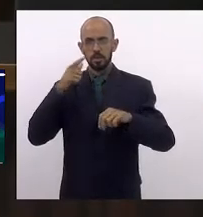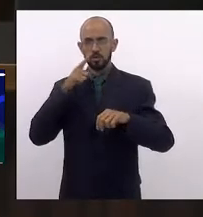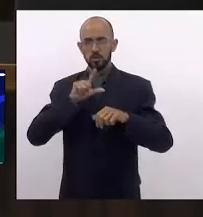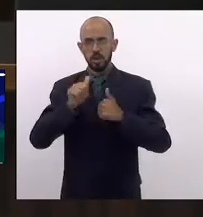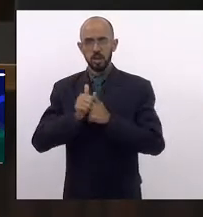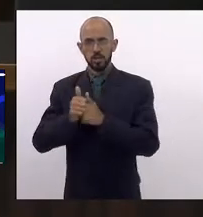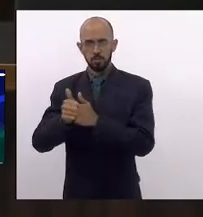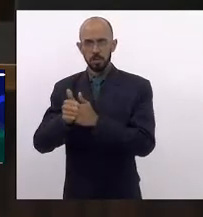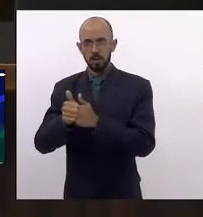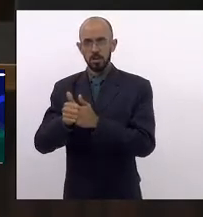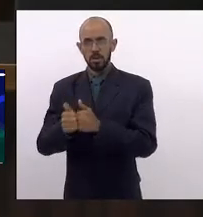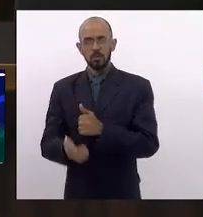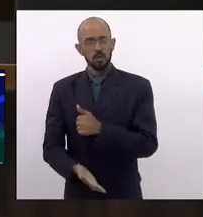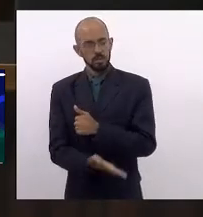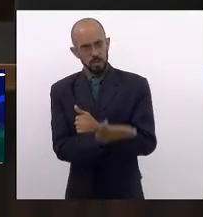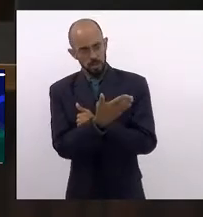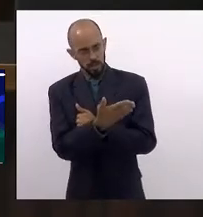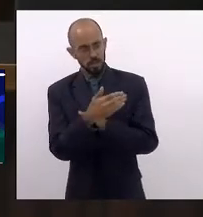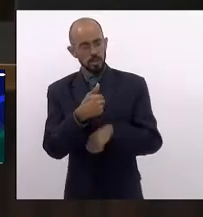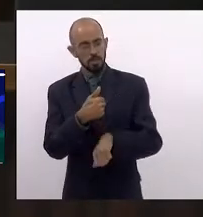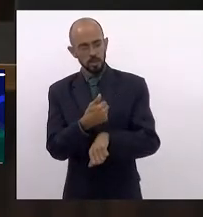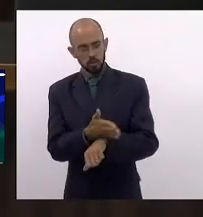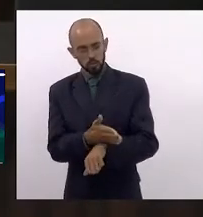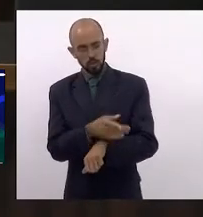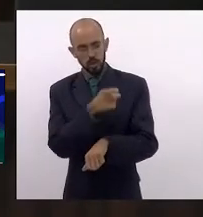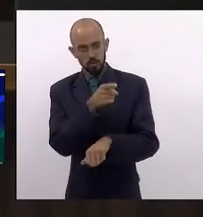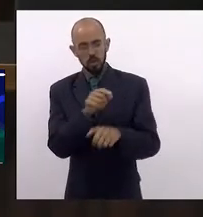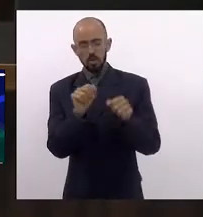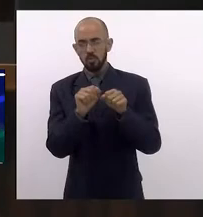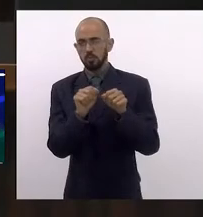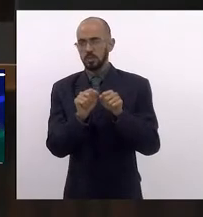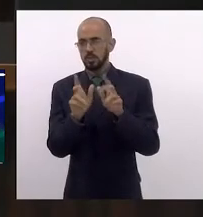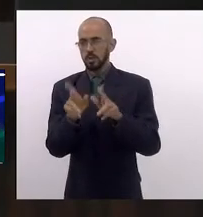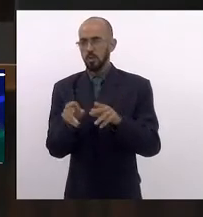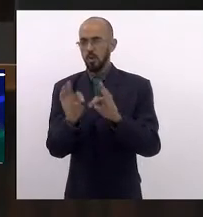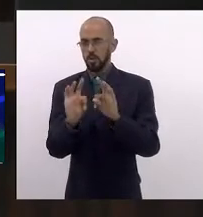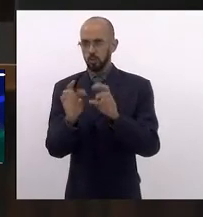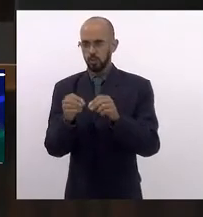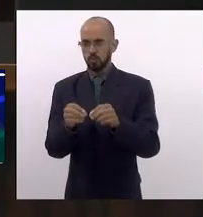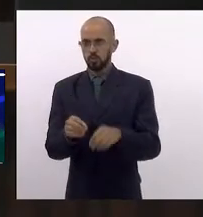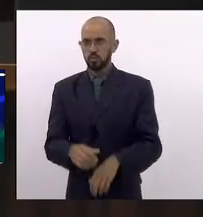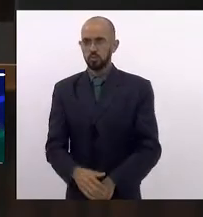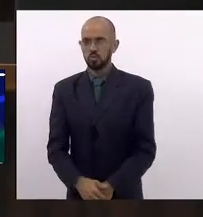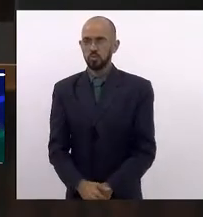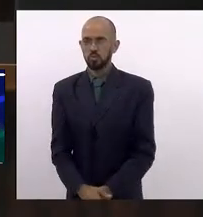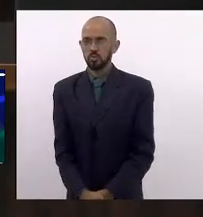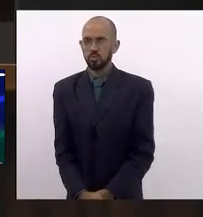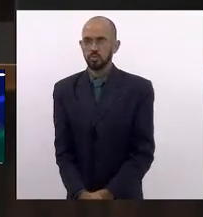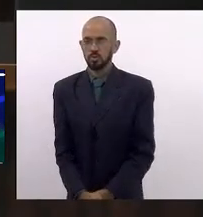vossa excelência passou do tempo eu fiz conforme eu faço com todo mundo